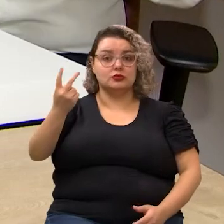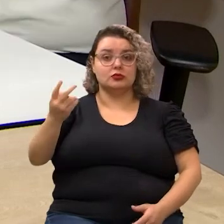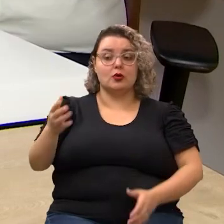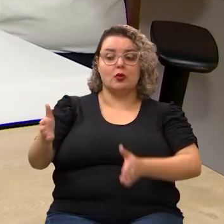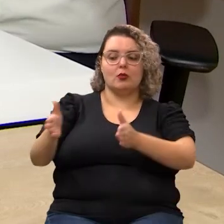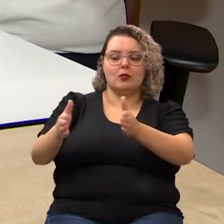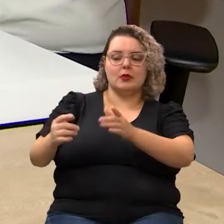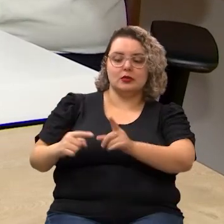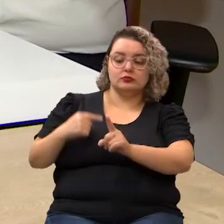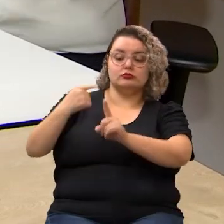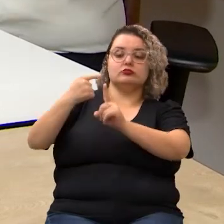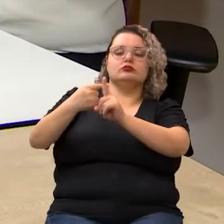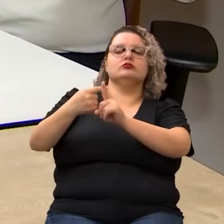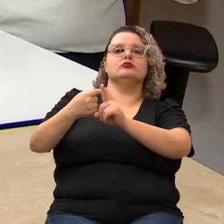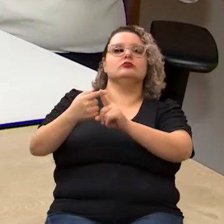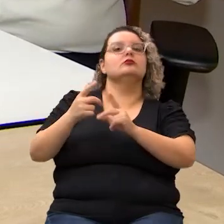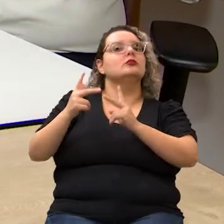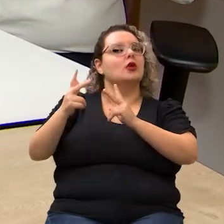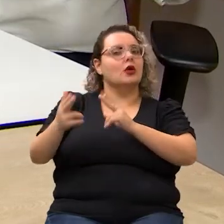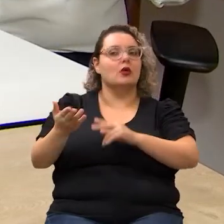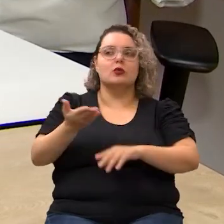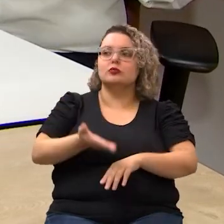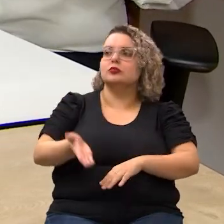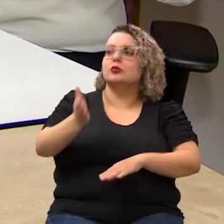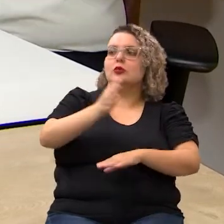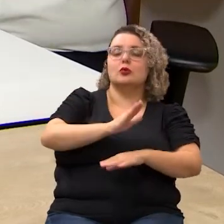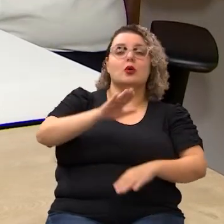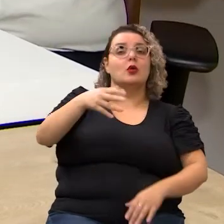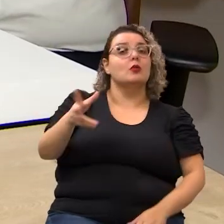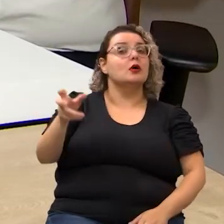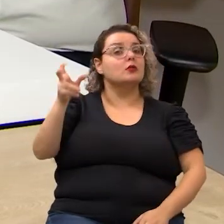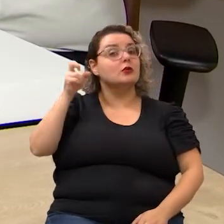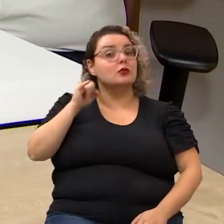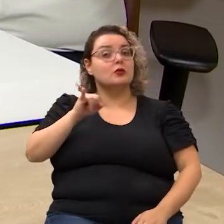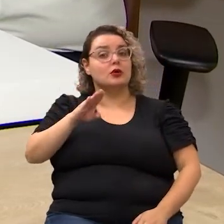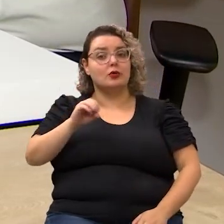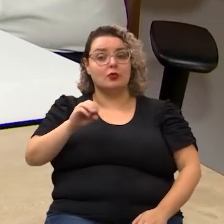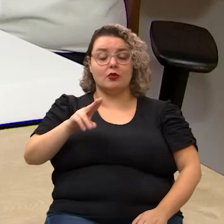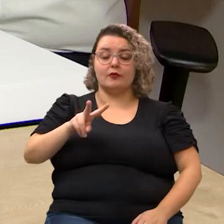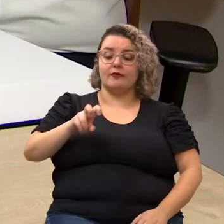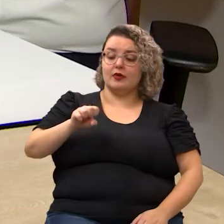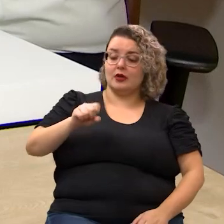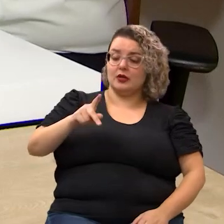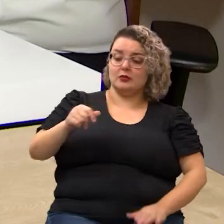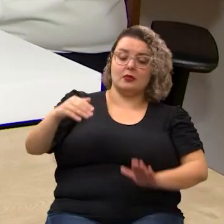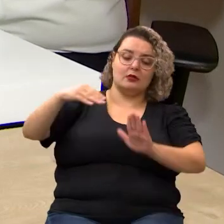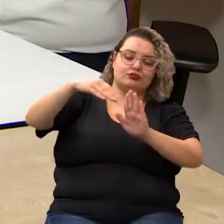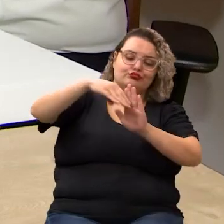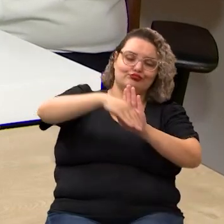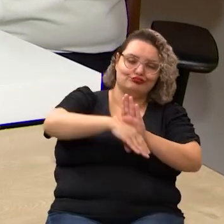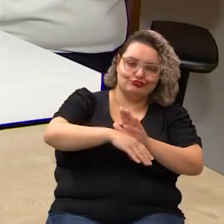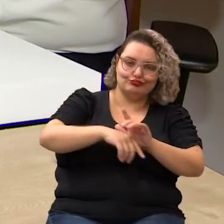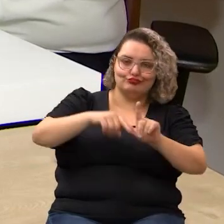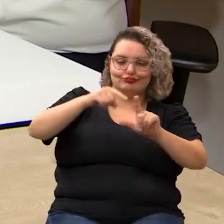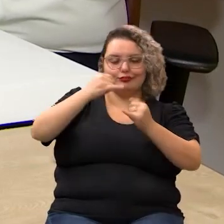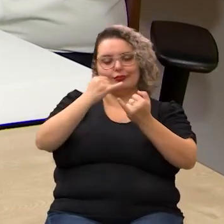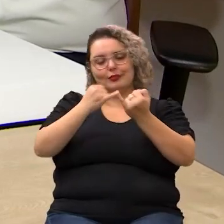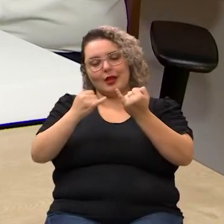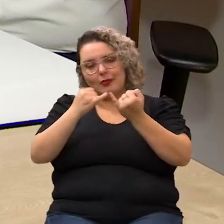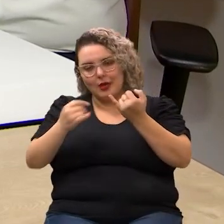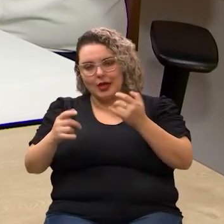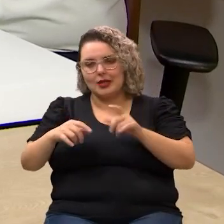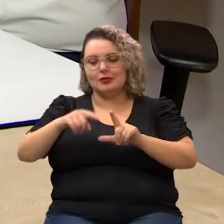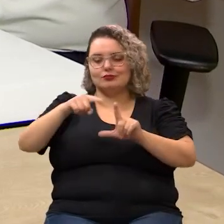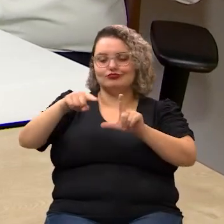um cenário positivo. O mesmo vale do outro lado. Quando você escuta que o índice Ibovespa caiu, quer dizer que, na média, essas